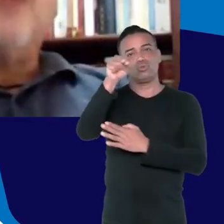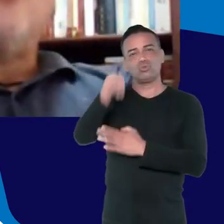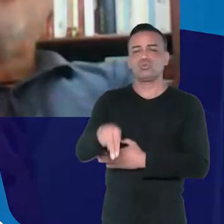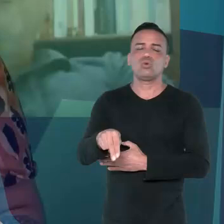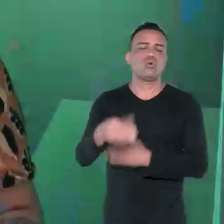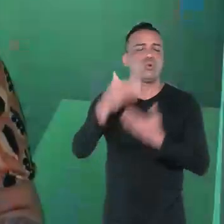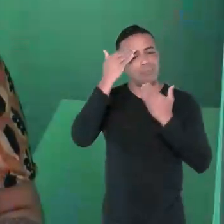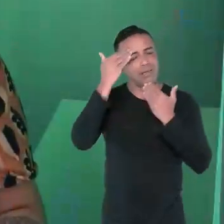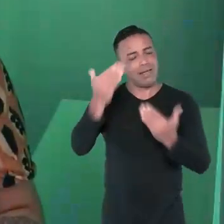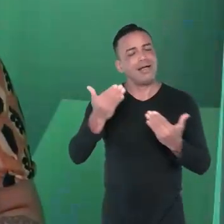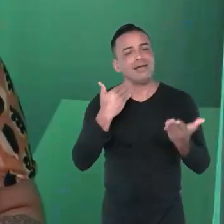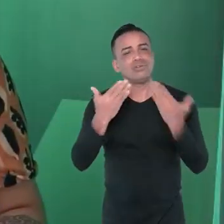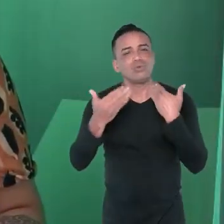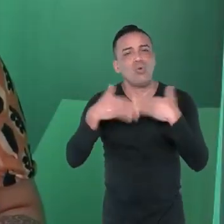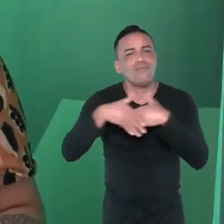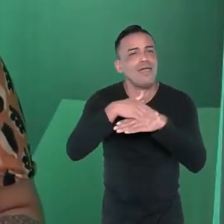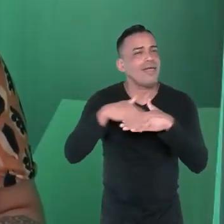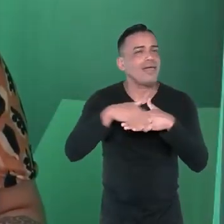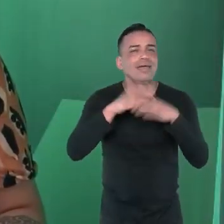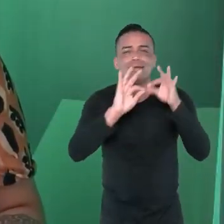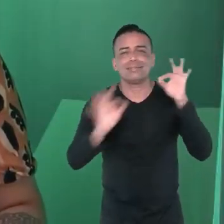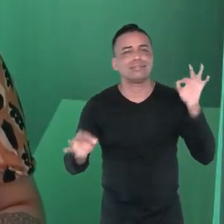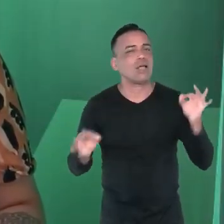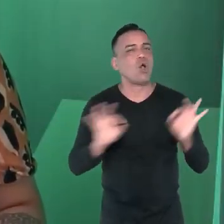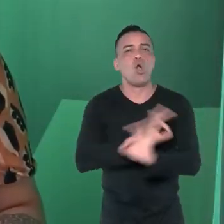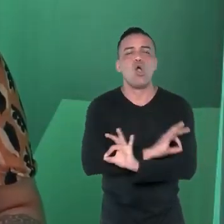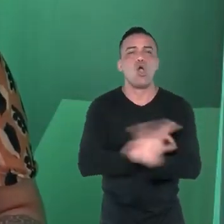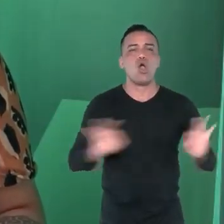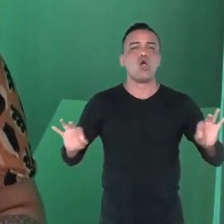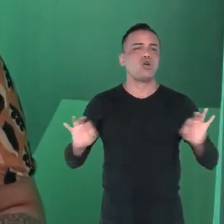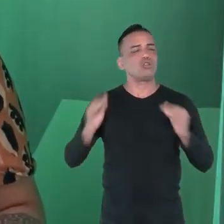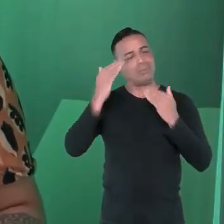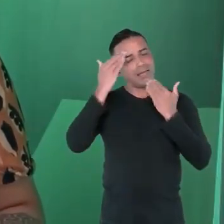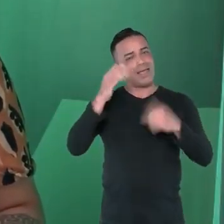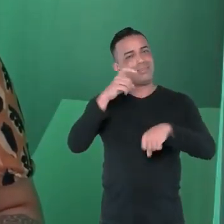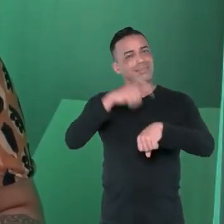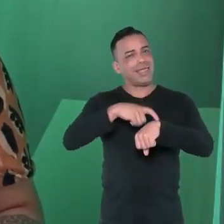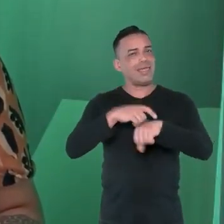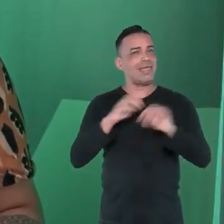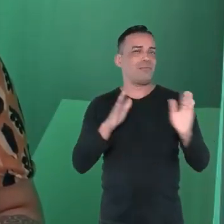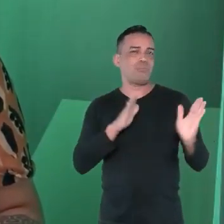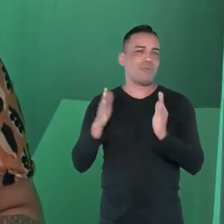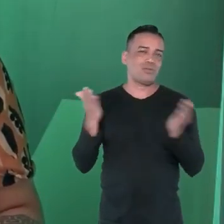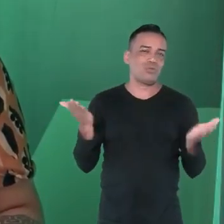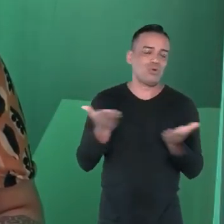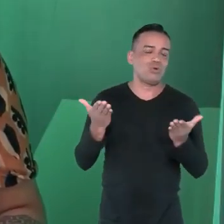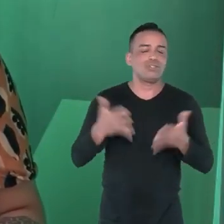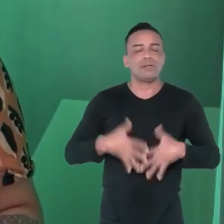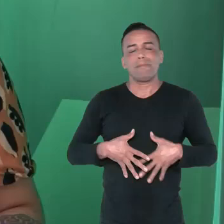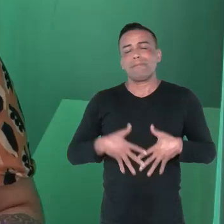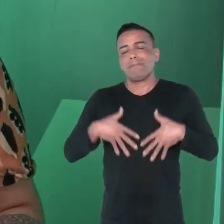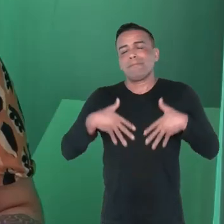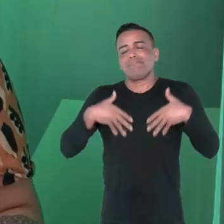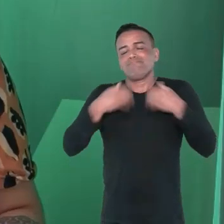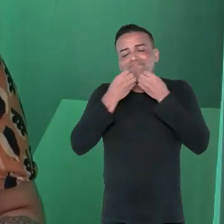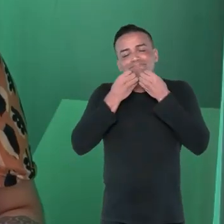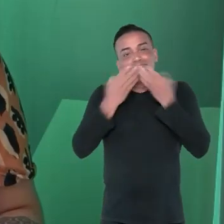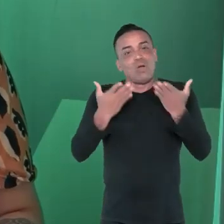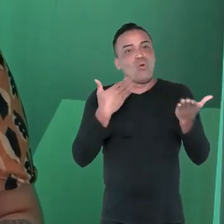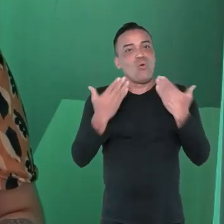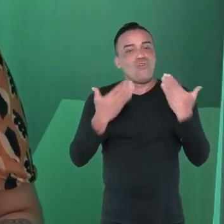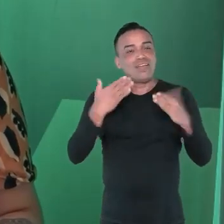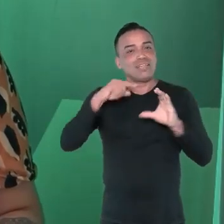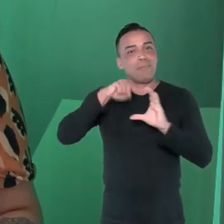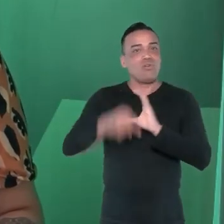uma ótima conversa. Muito obrigado pelo seu tempo, por suas ideias, assim, foi super prazeroso poder conversar